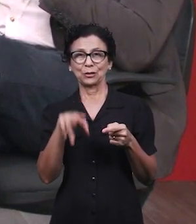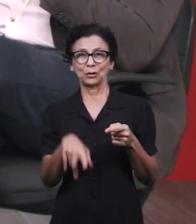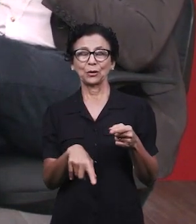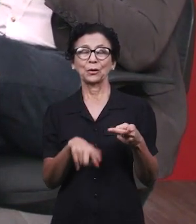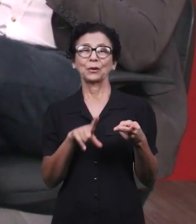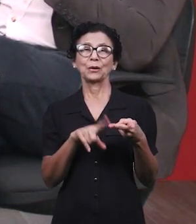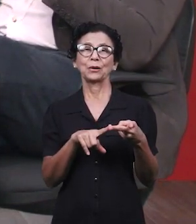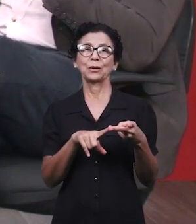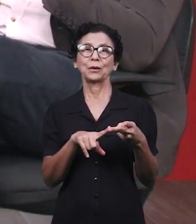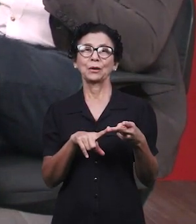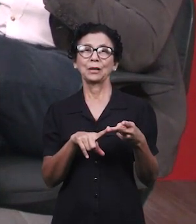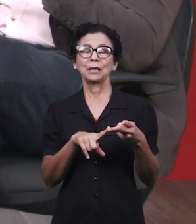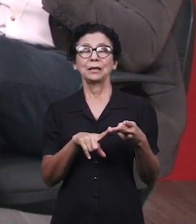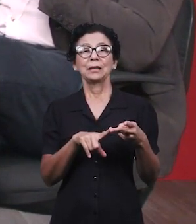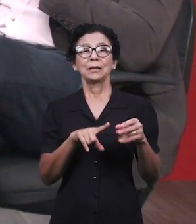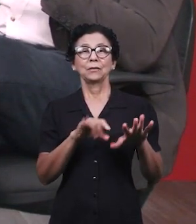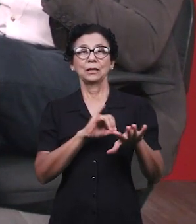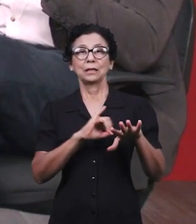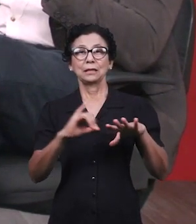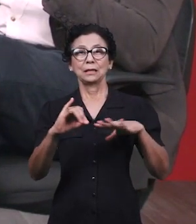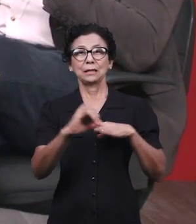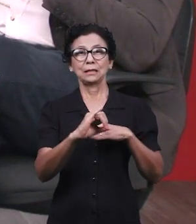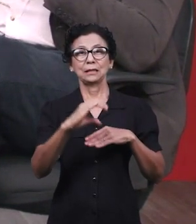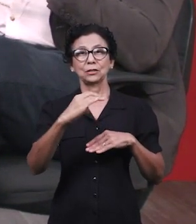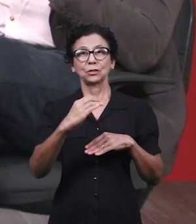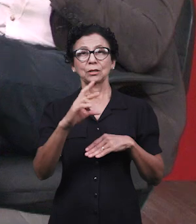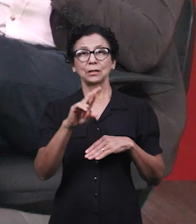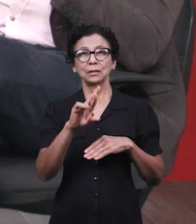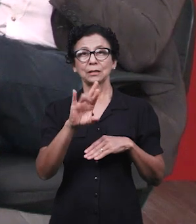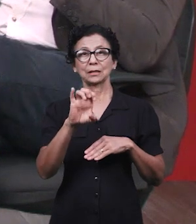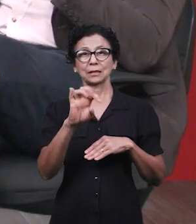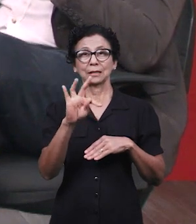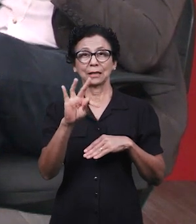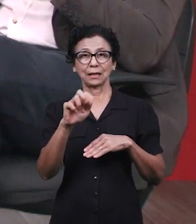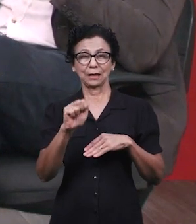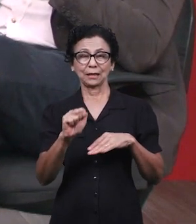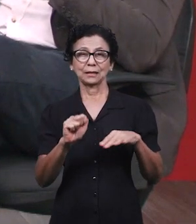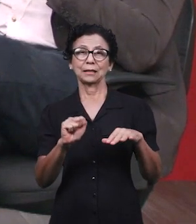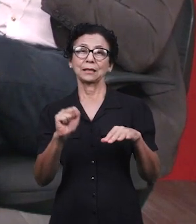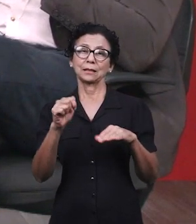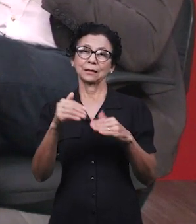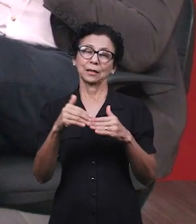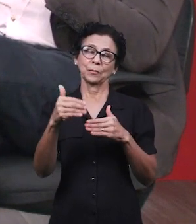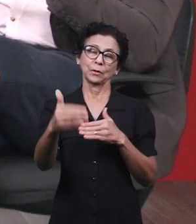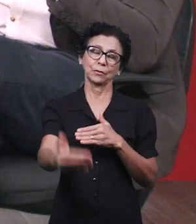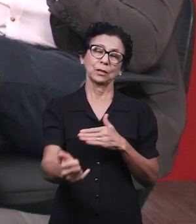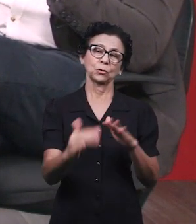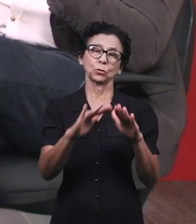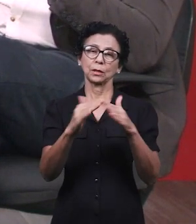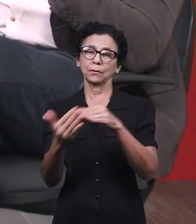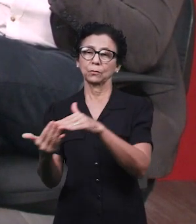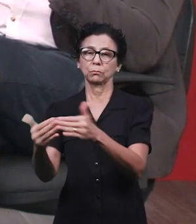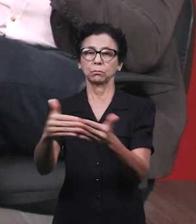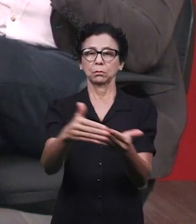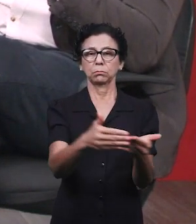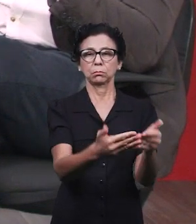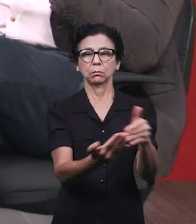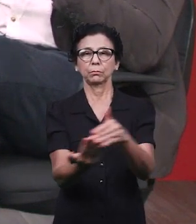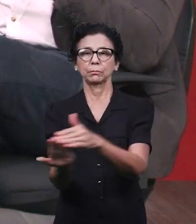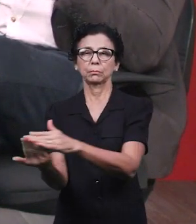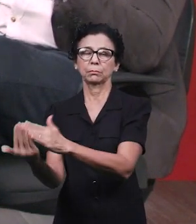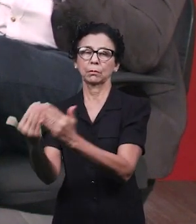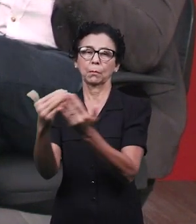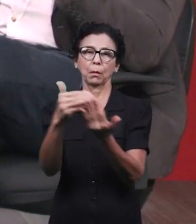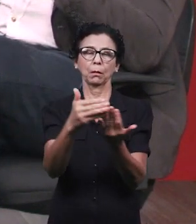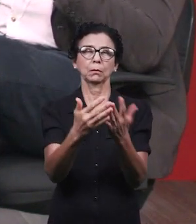Mirra, nós temos ali em torno de 112 quilômetros pelos quais eles navegaram. Então, o pastor Antônio Carlos já detalhou